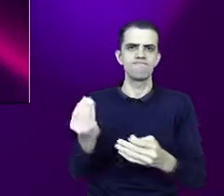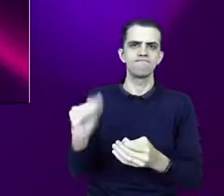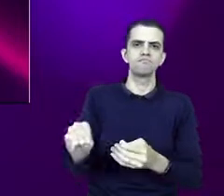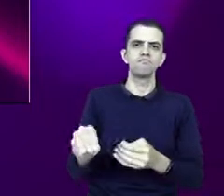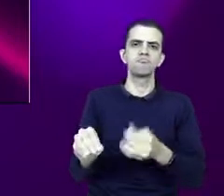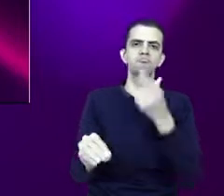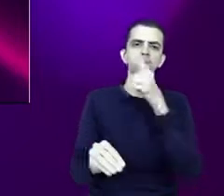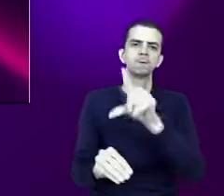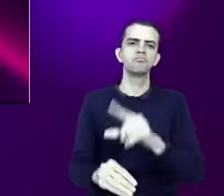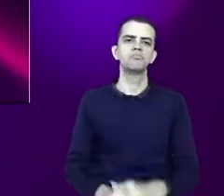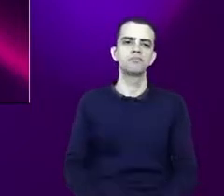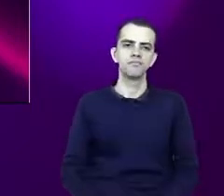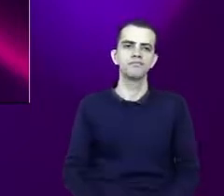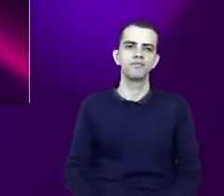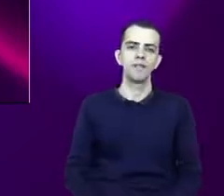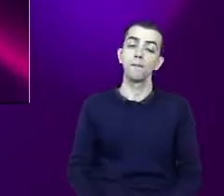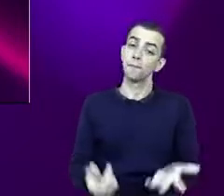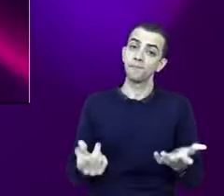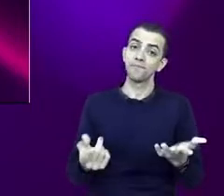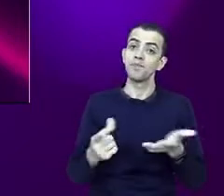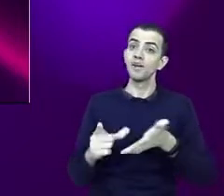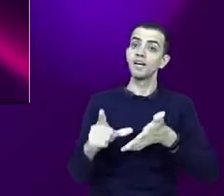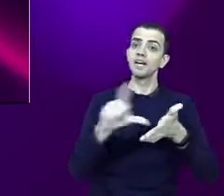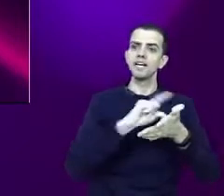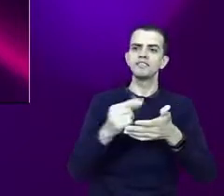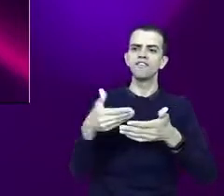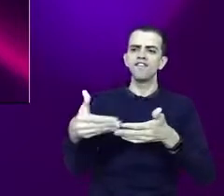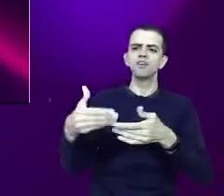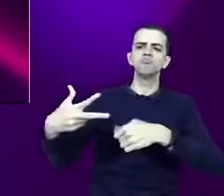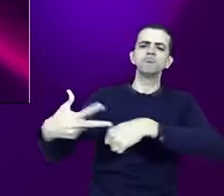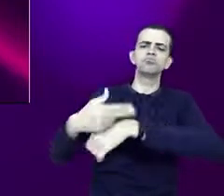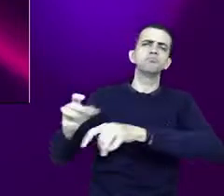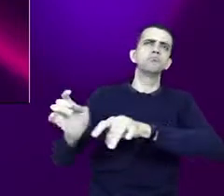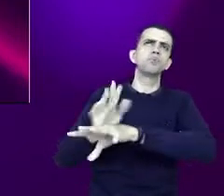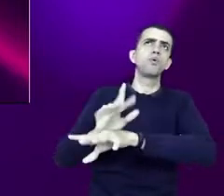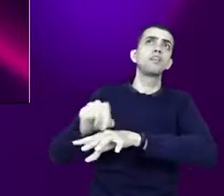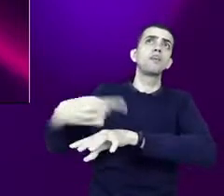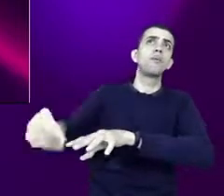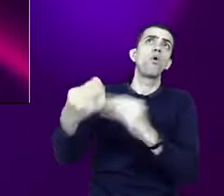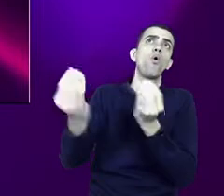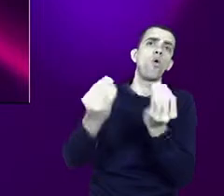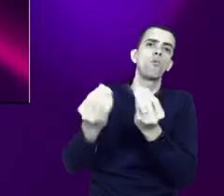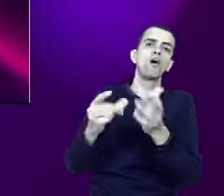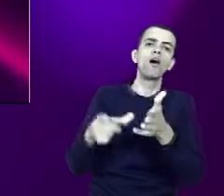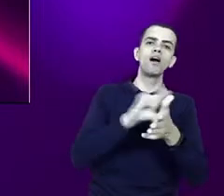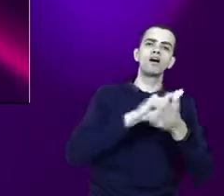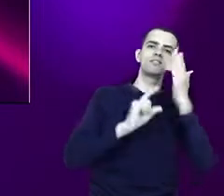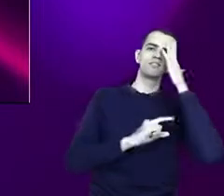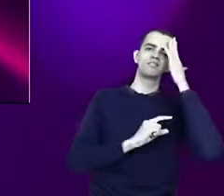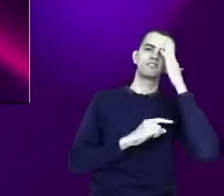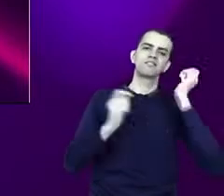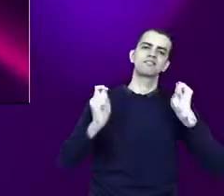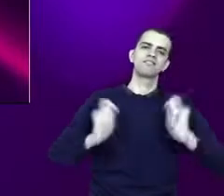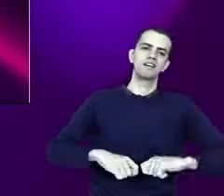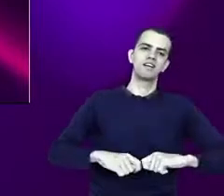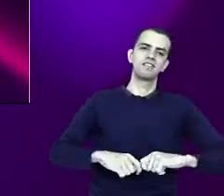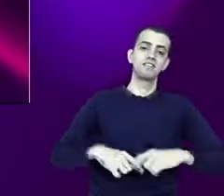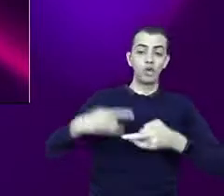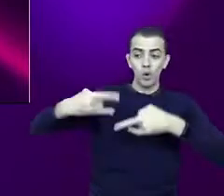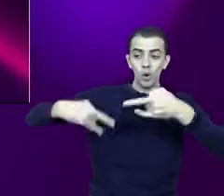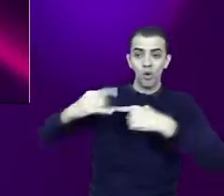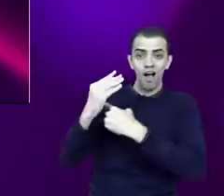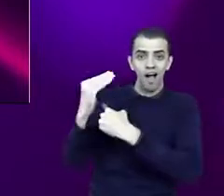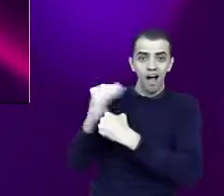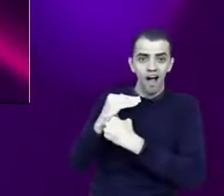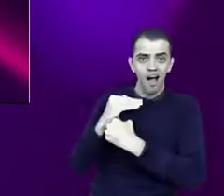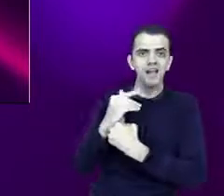Essa previsibilidade de desfechos é fantástica. Então, as cirurgias robóticas elas produzem desfechos melhores, têm